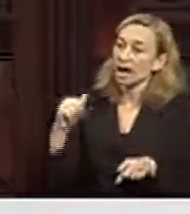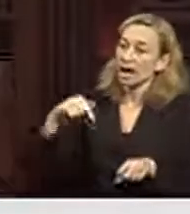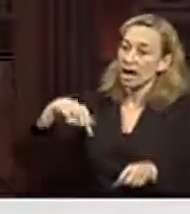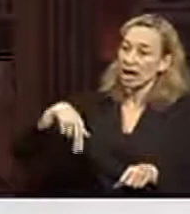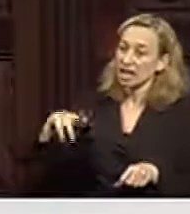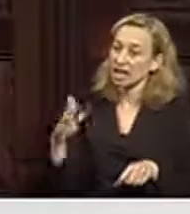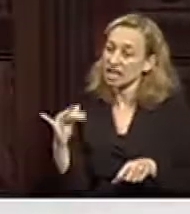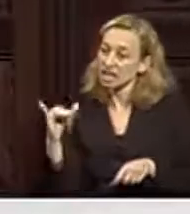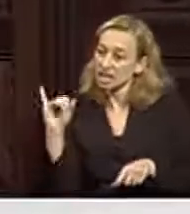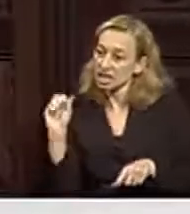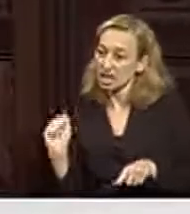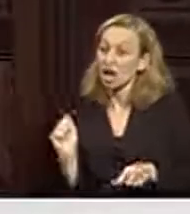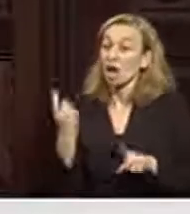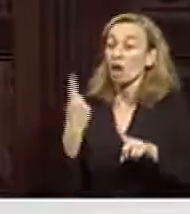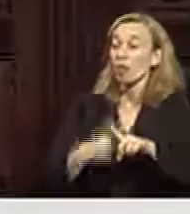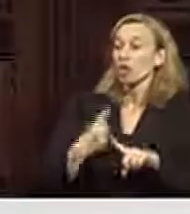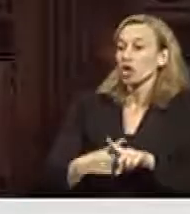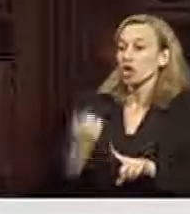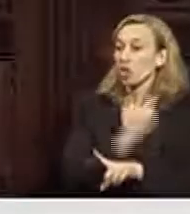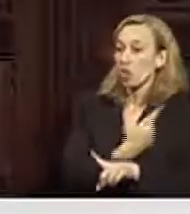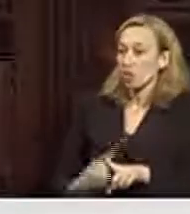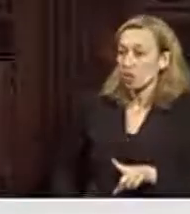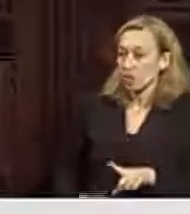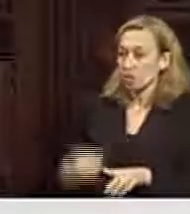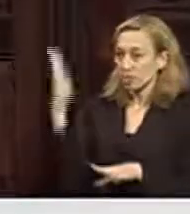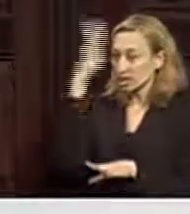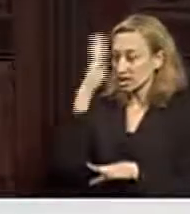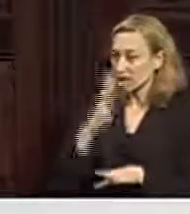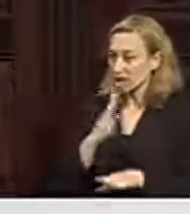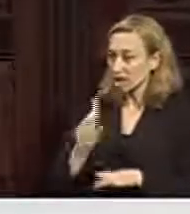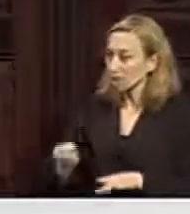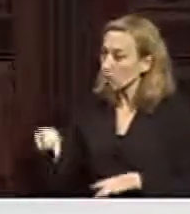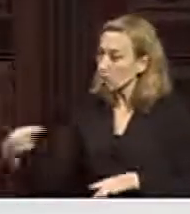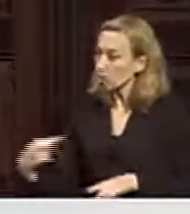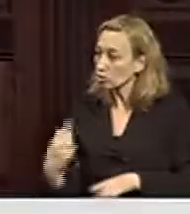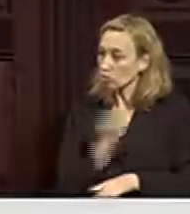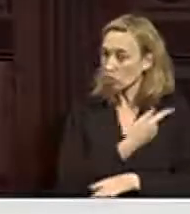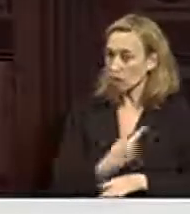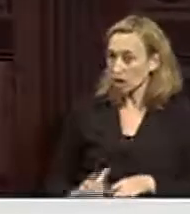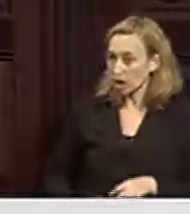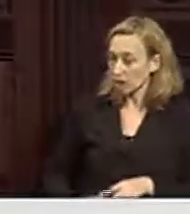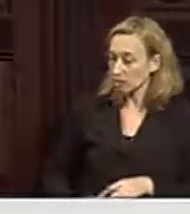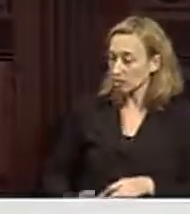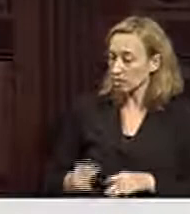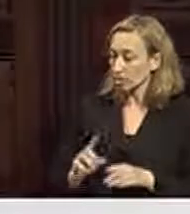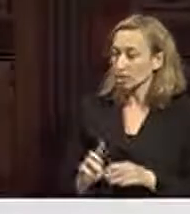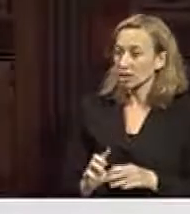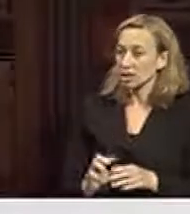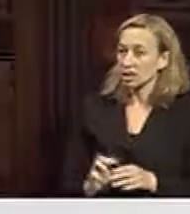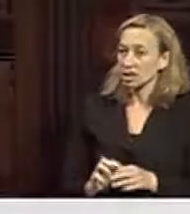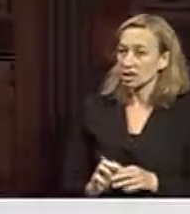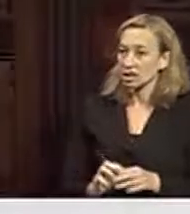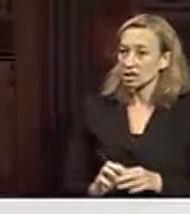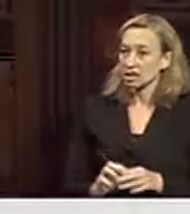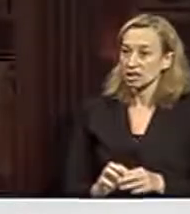governo brasileiro e, consequentemente, os demais governos da federação